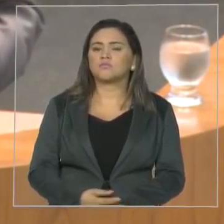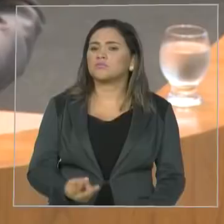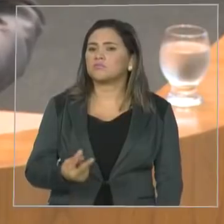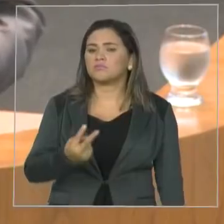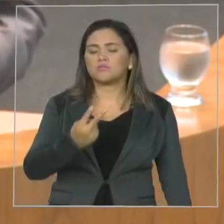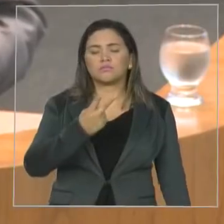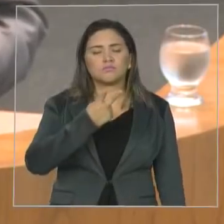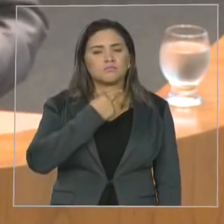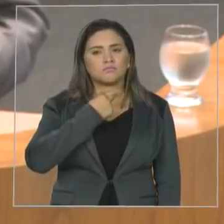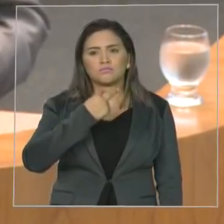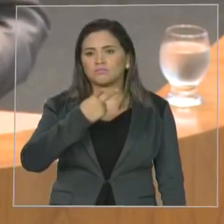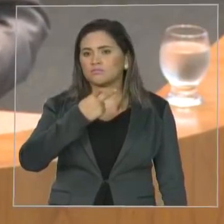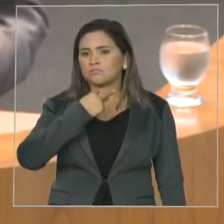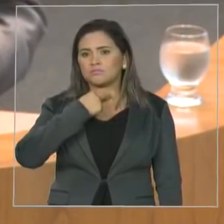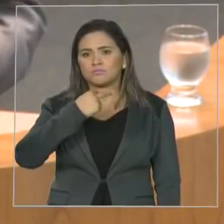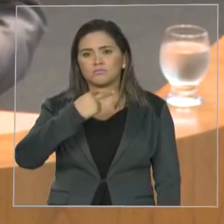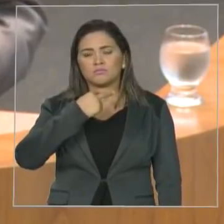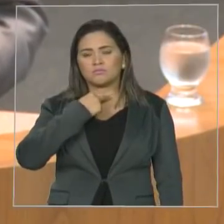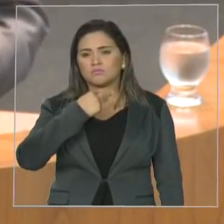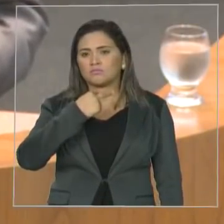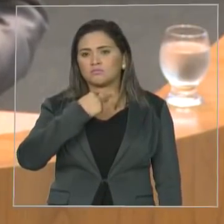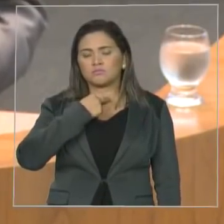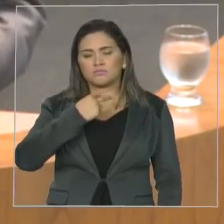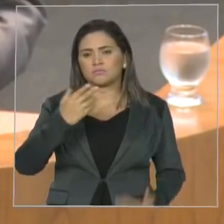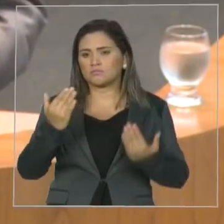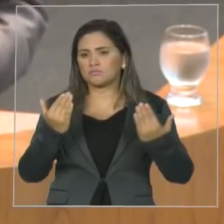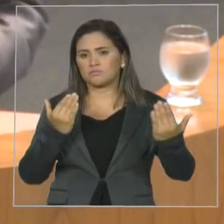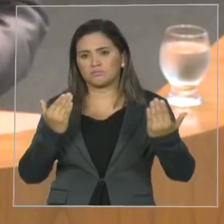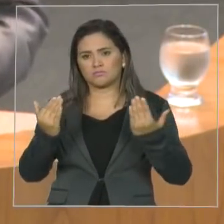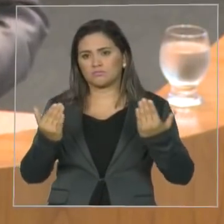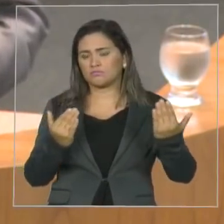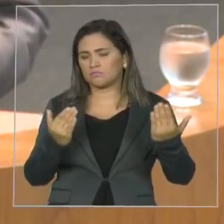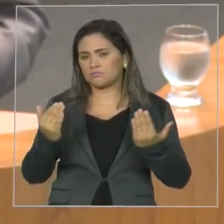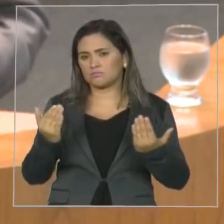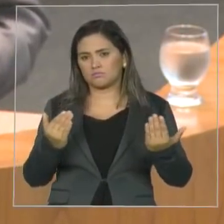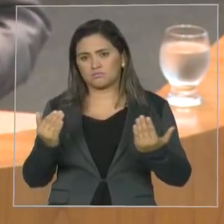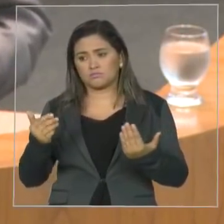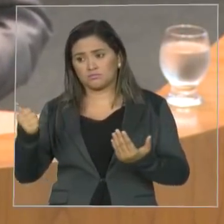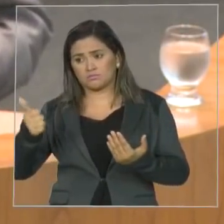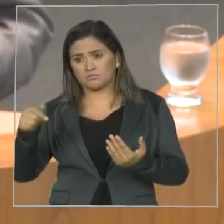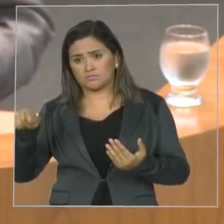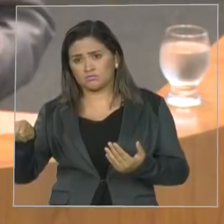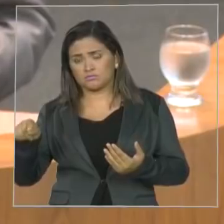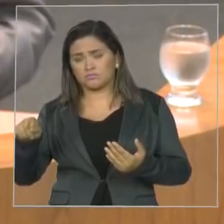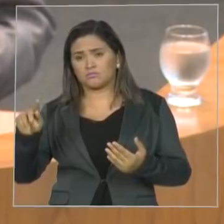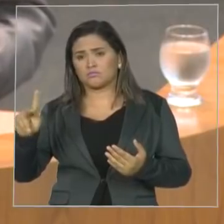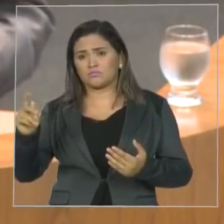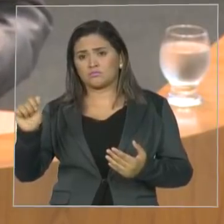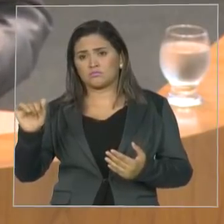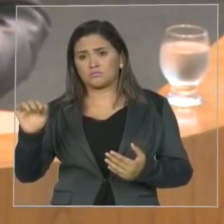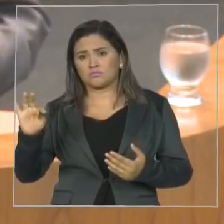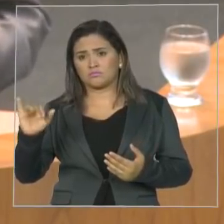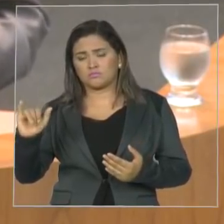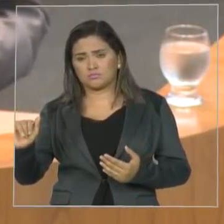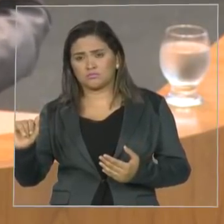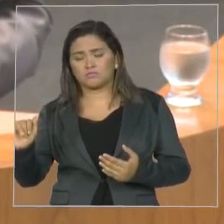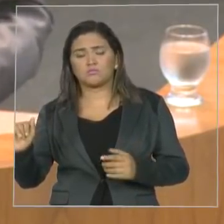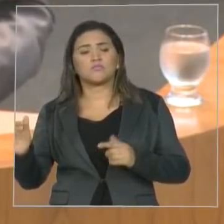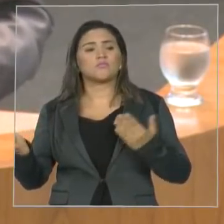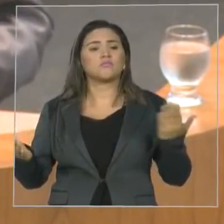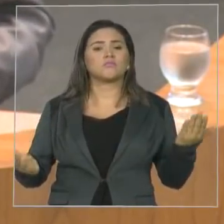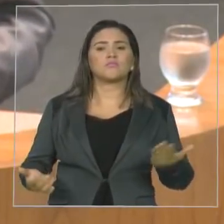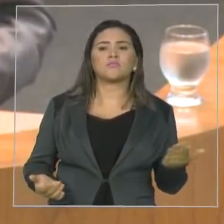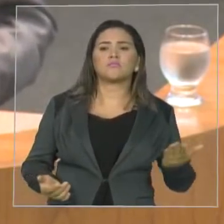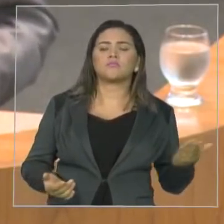para integrar as missões de paz da ONU, tendo, no entanto, encerrado o